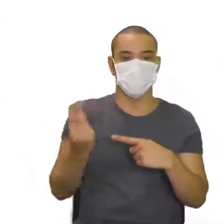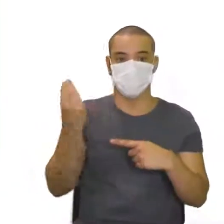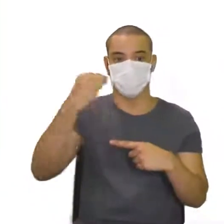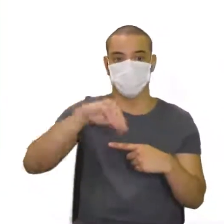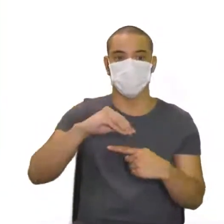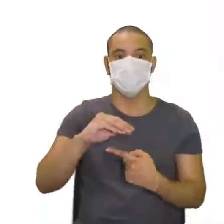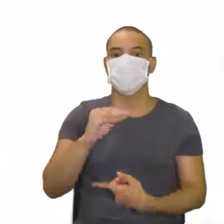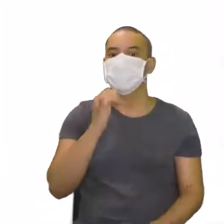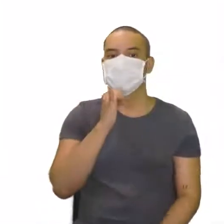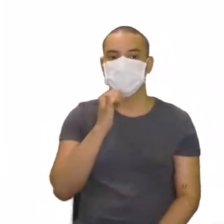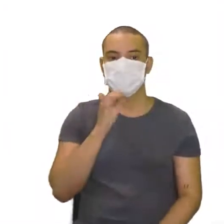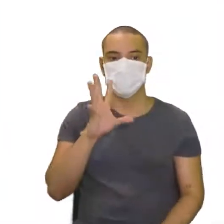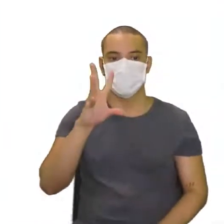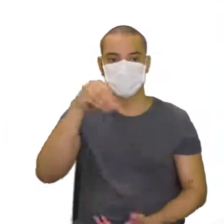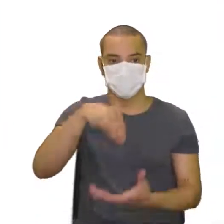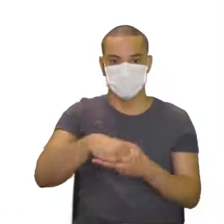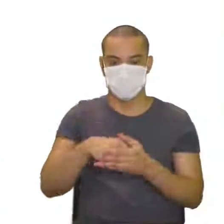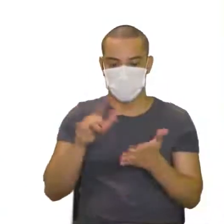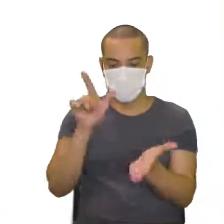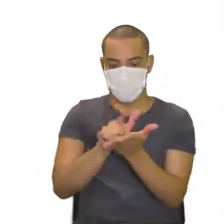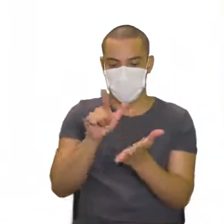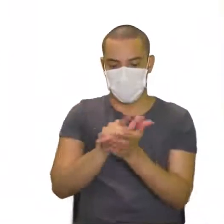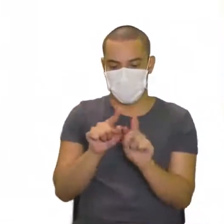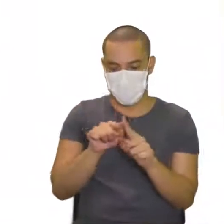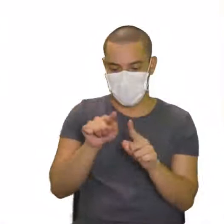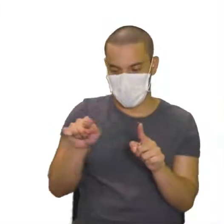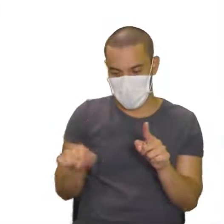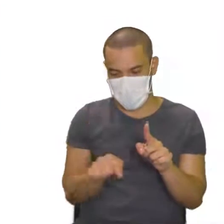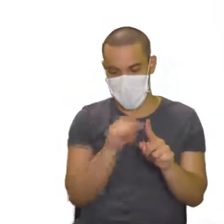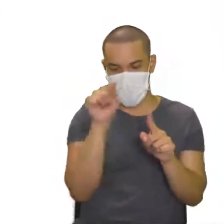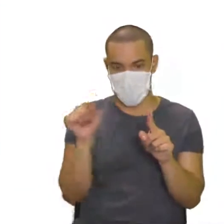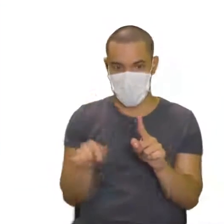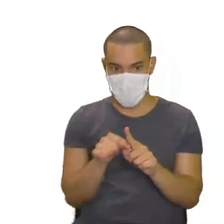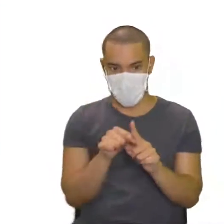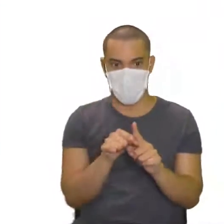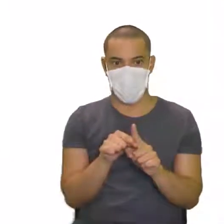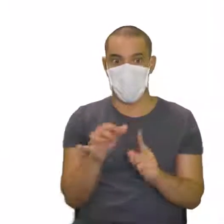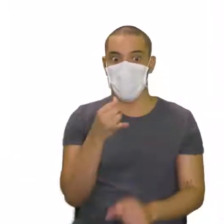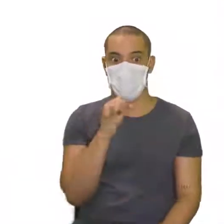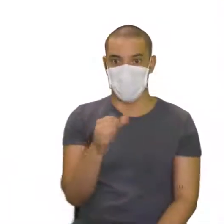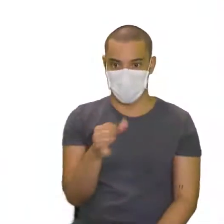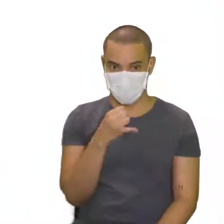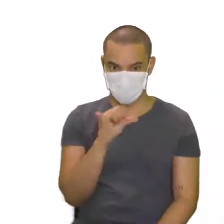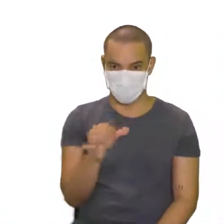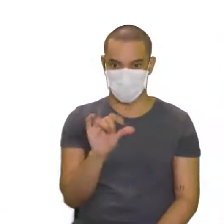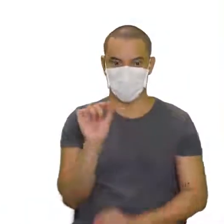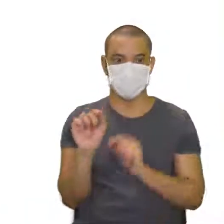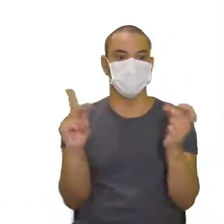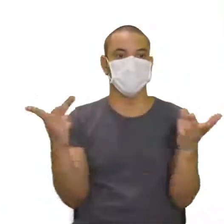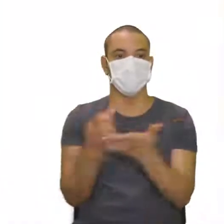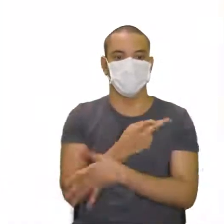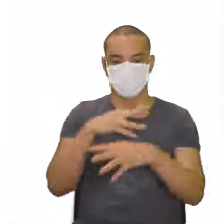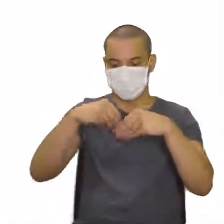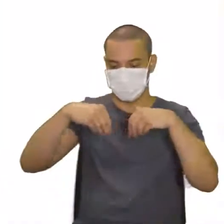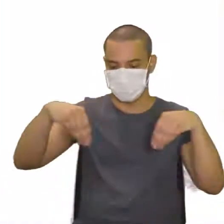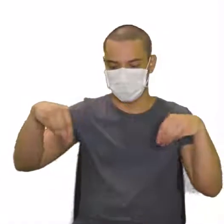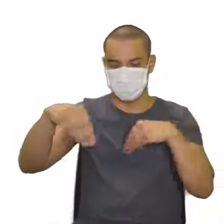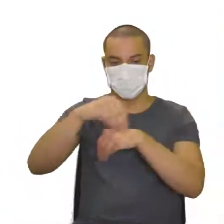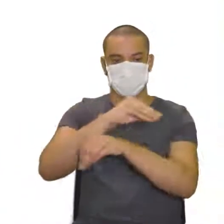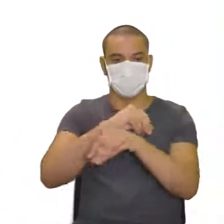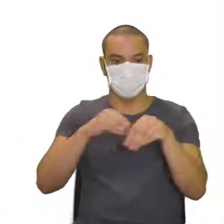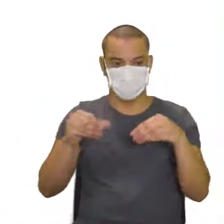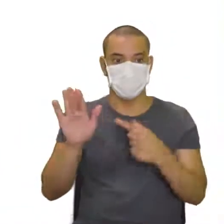ela, ó, passando por dentro de um papel aqui, e passa a corrente, essas limalhas de ferro vão mostrar o